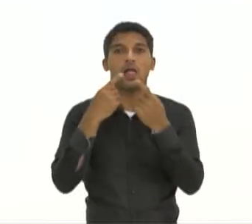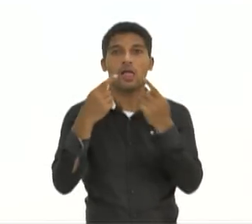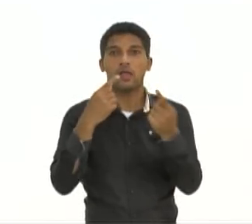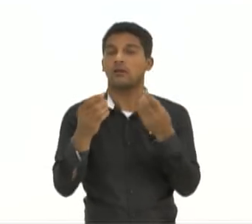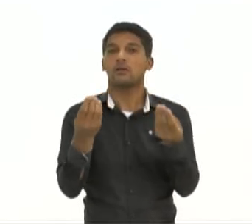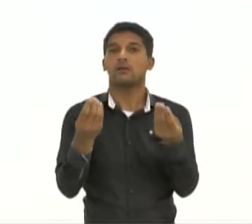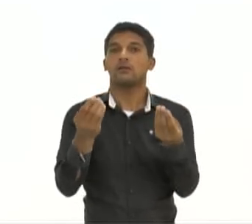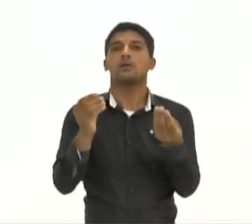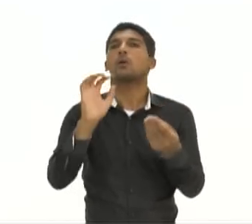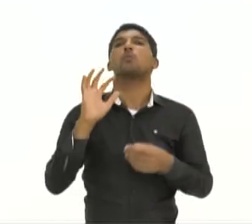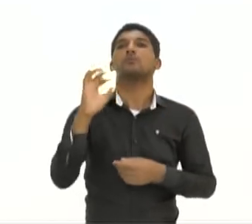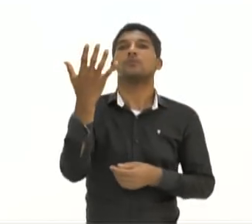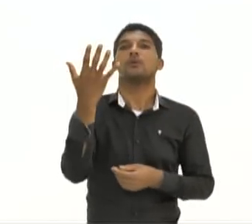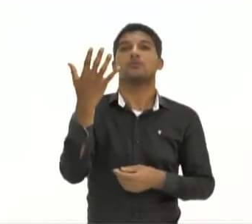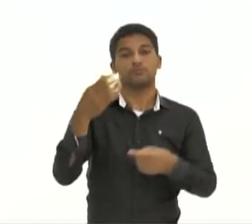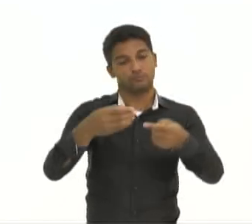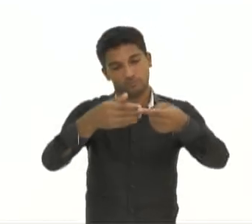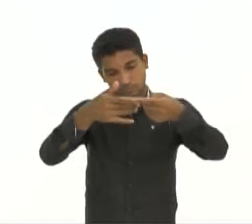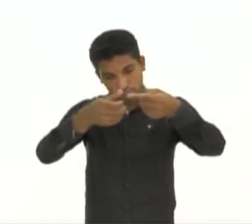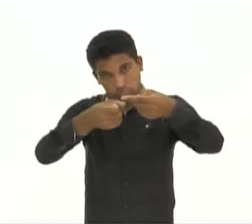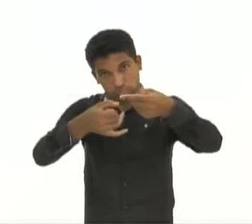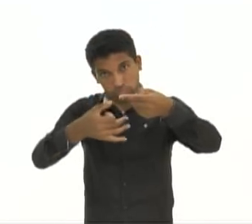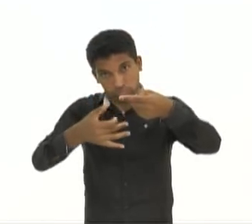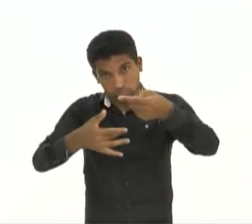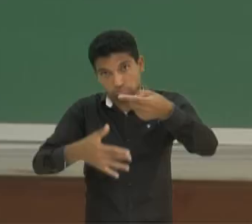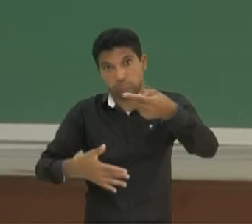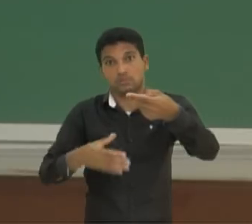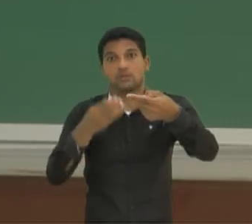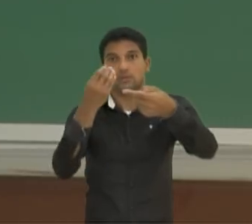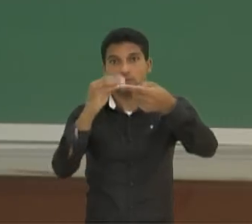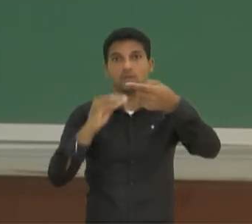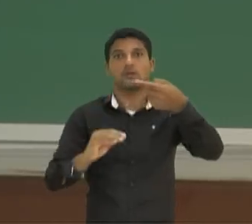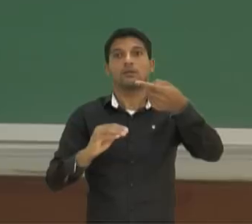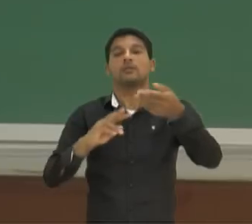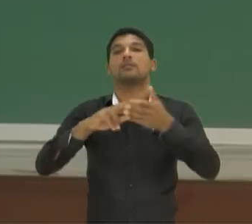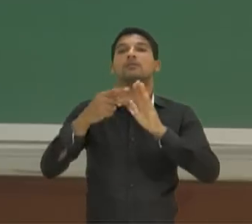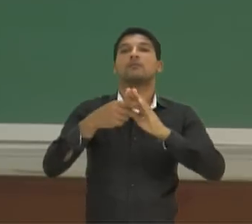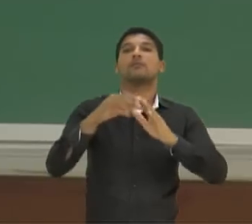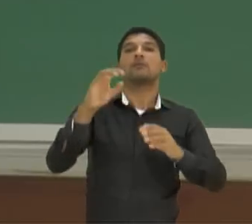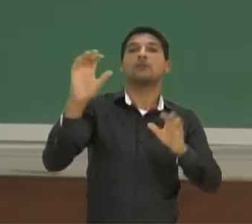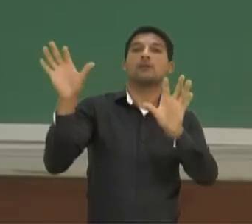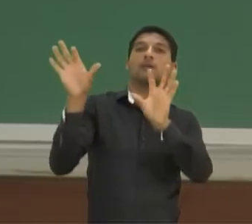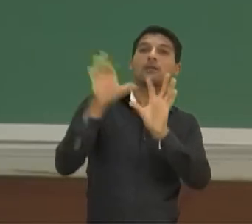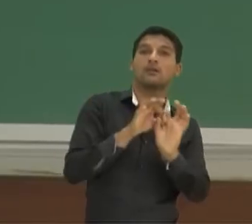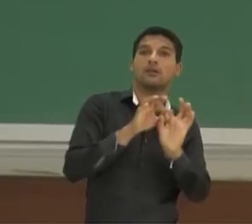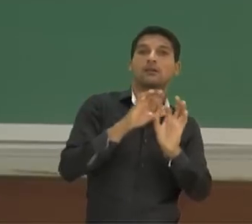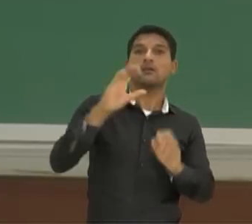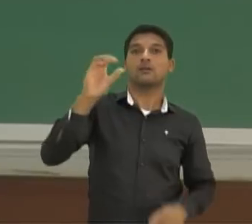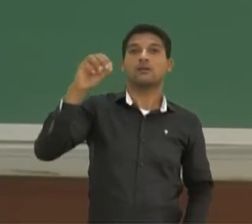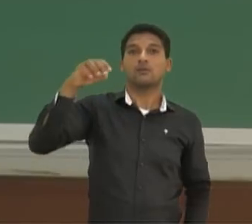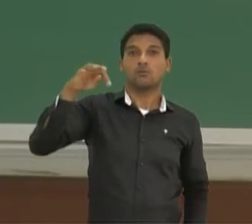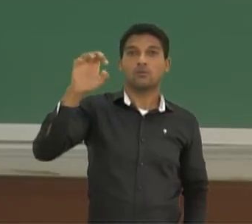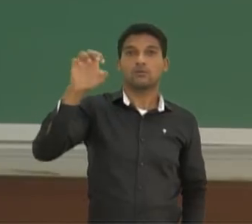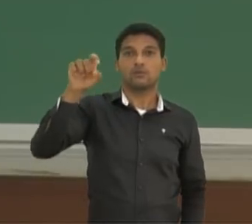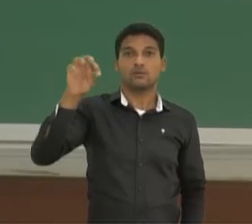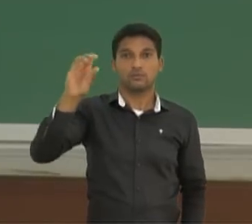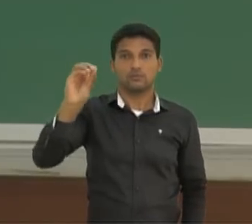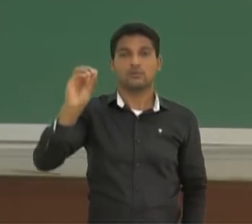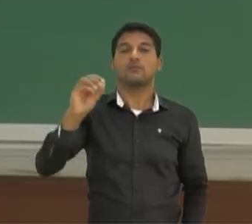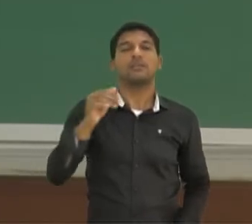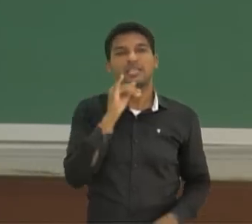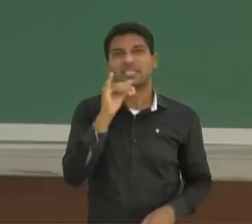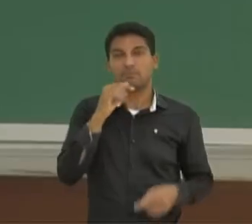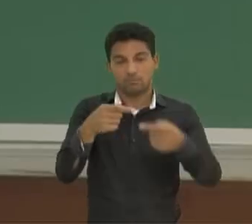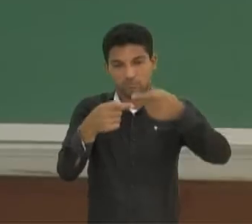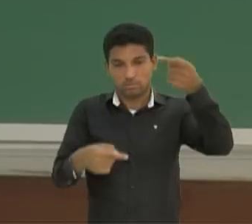ocorreu. Então, o que exatamente aconteceu? Isso a gente vai chamar de contexto. Né? Eu comprei um produto, o produto demorou para chegar na minha